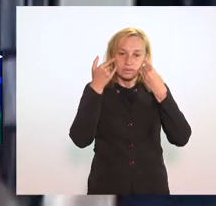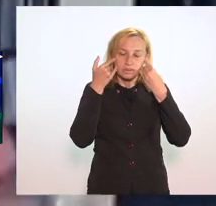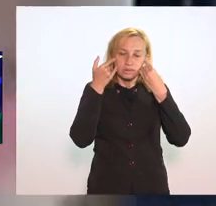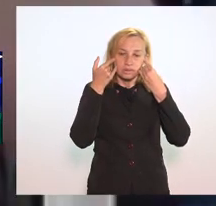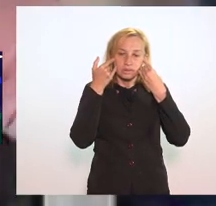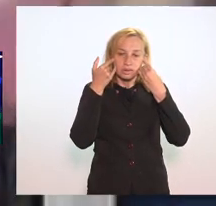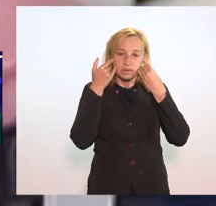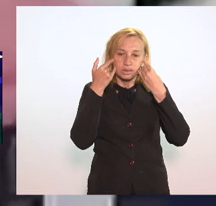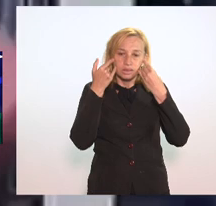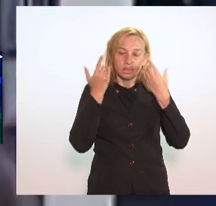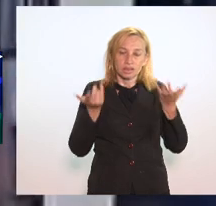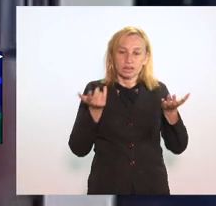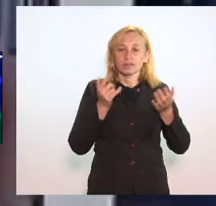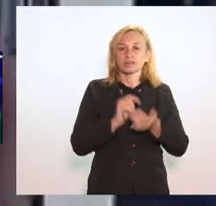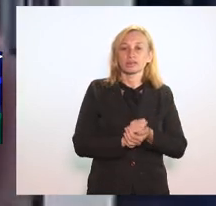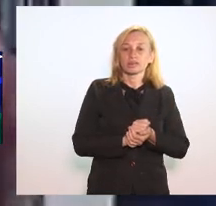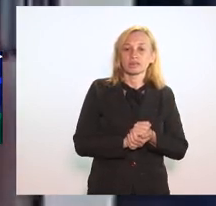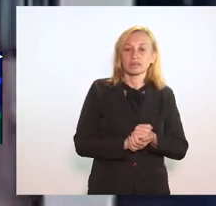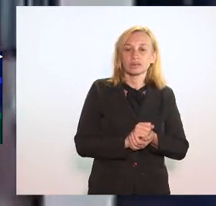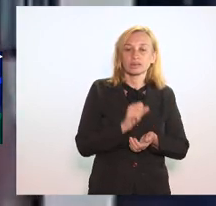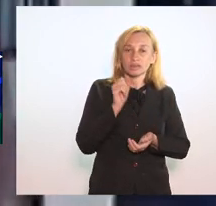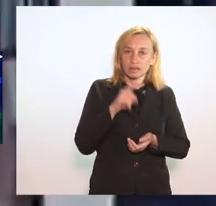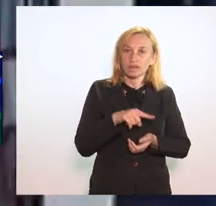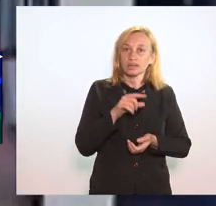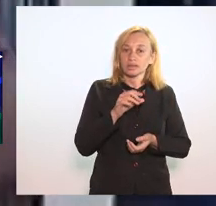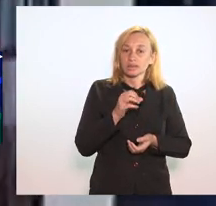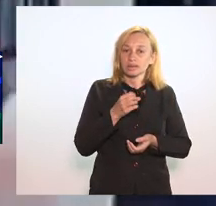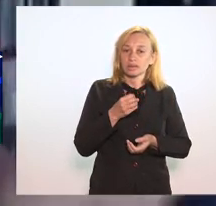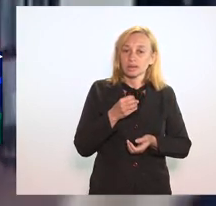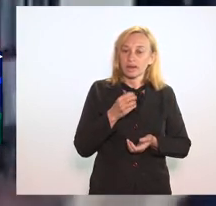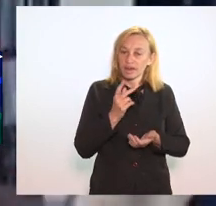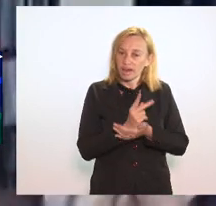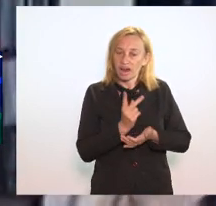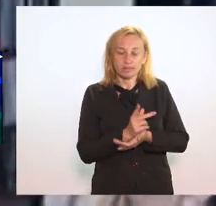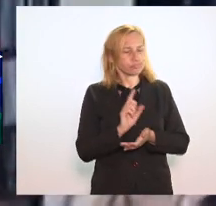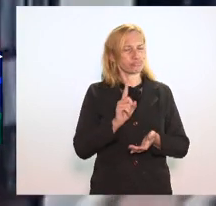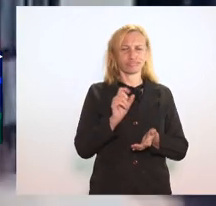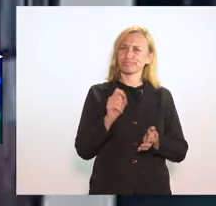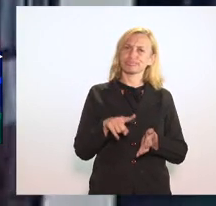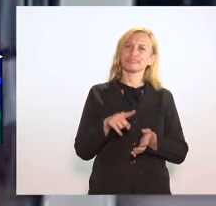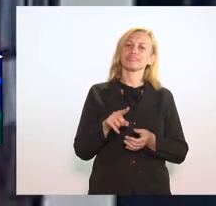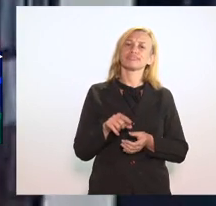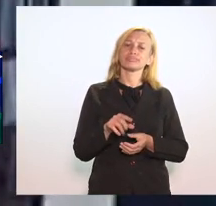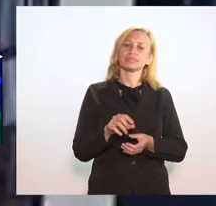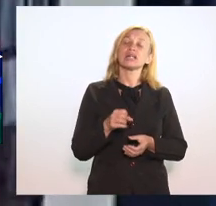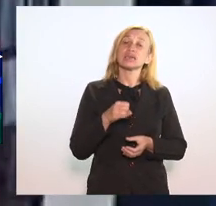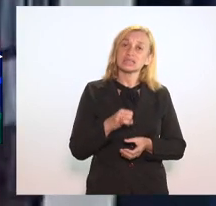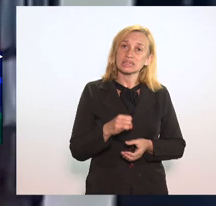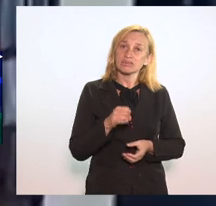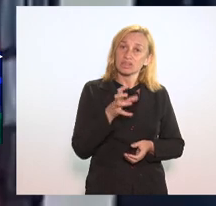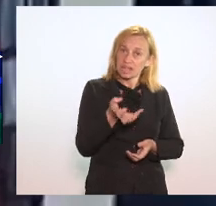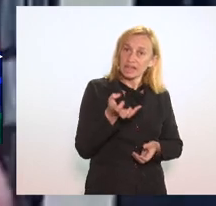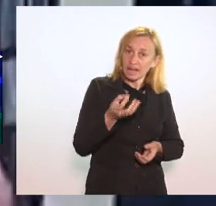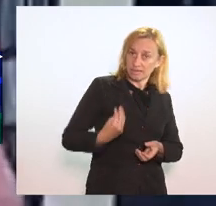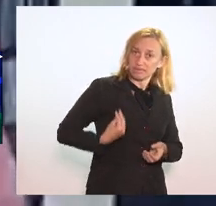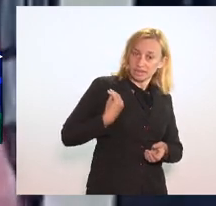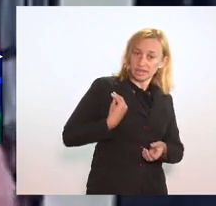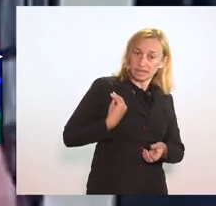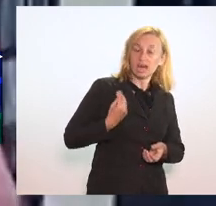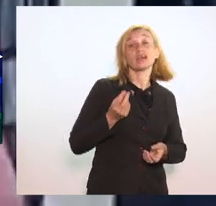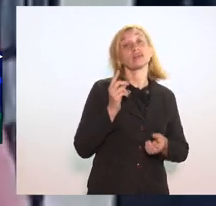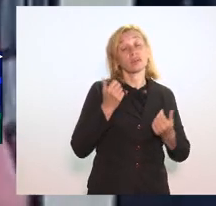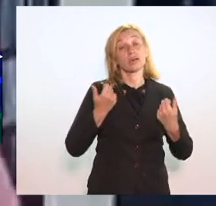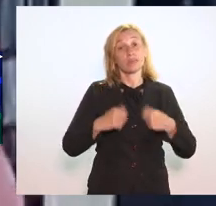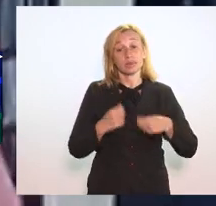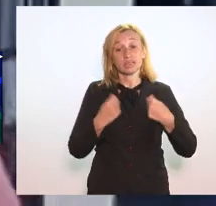inclusive usando o teu eu juro que que é isso Hotel Fernando bom então nós temos